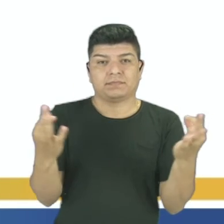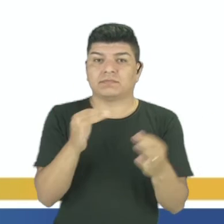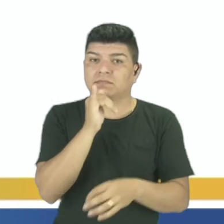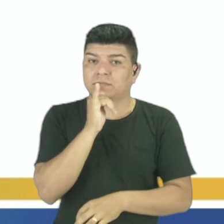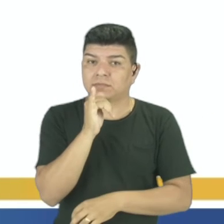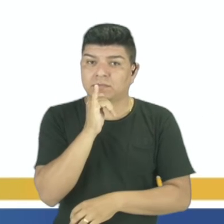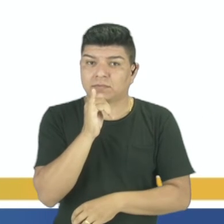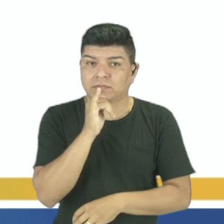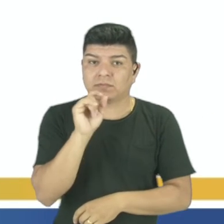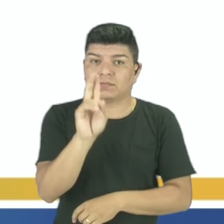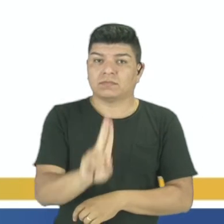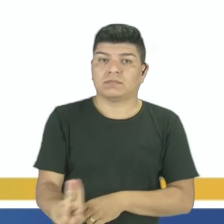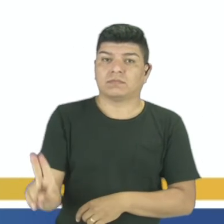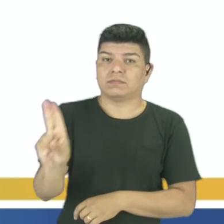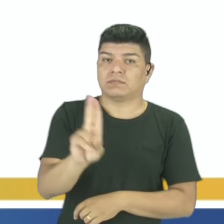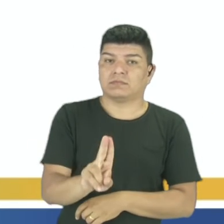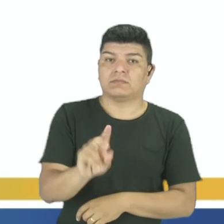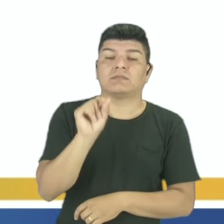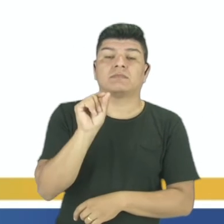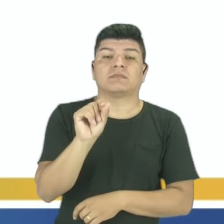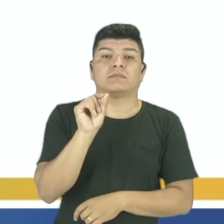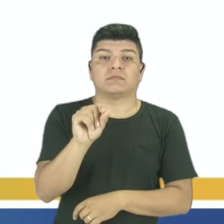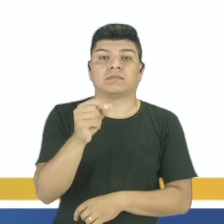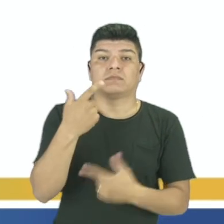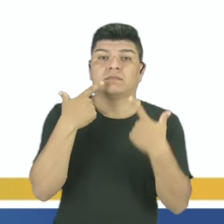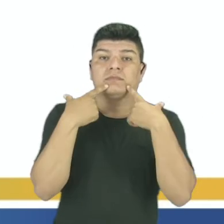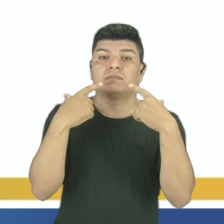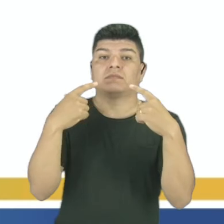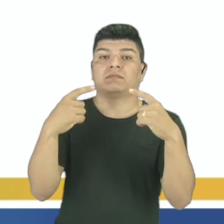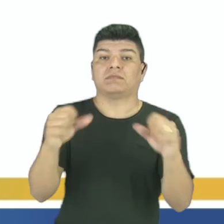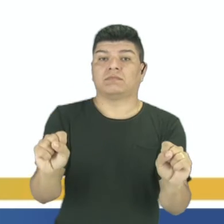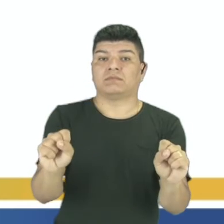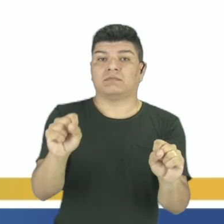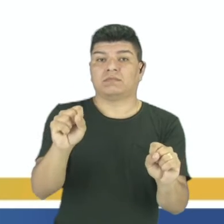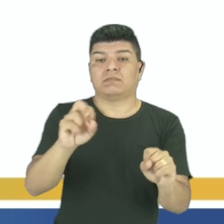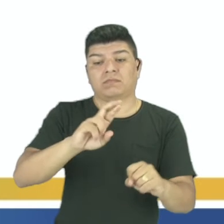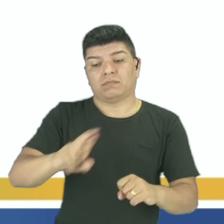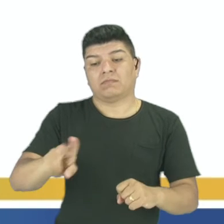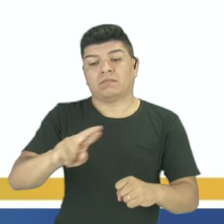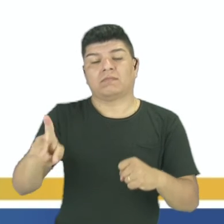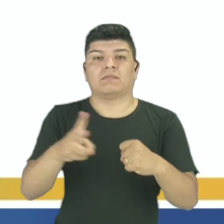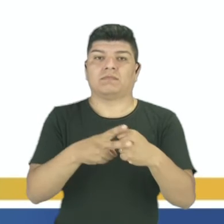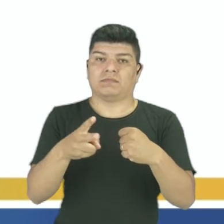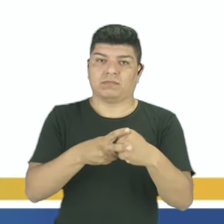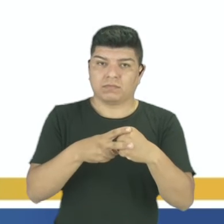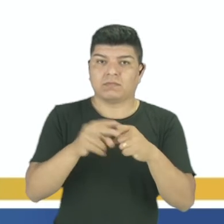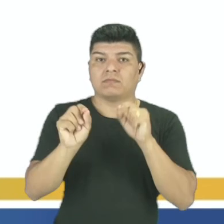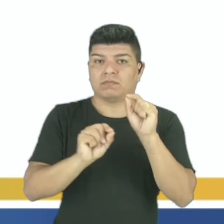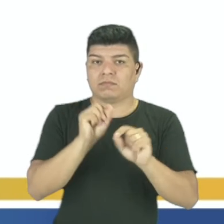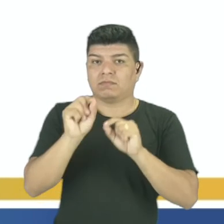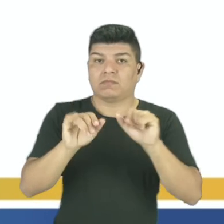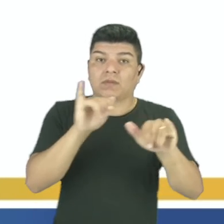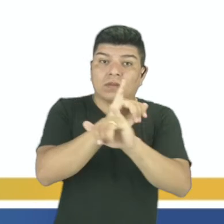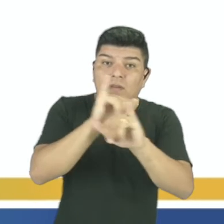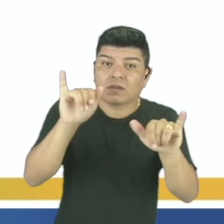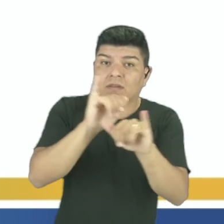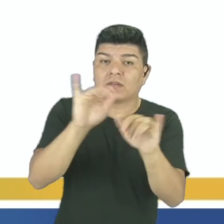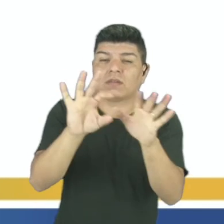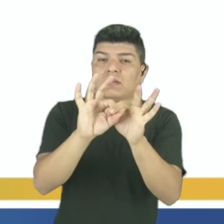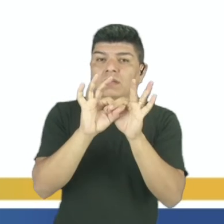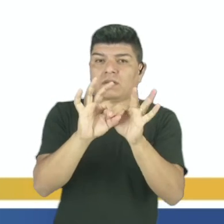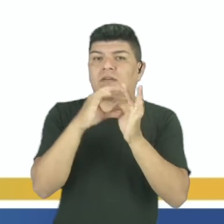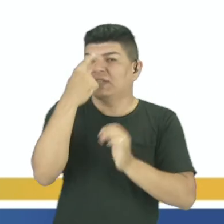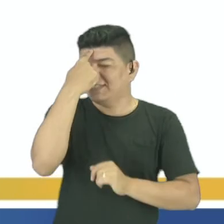exemplo da utilização chamada linguagem não verbal. em que a mensagem é veiculada